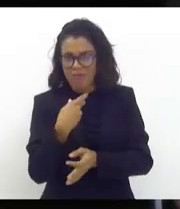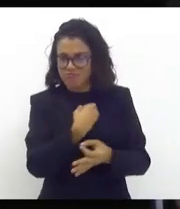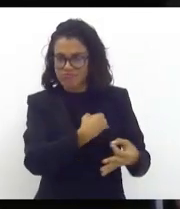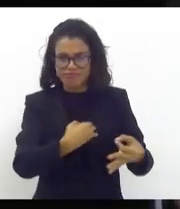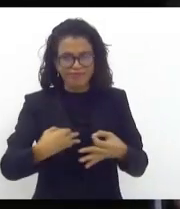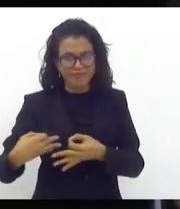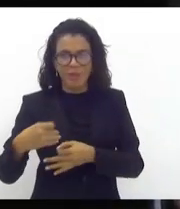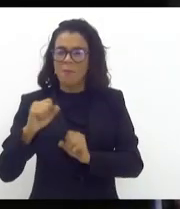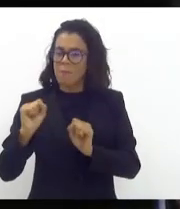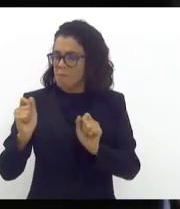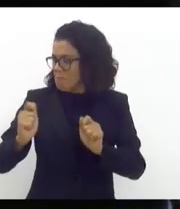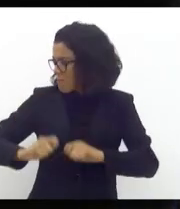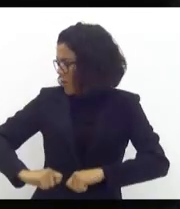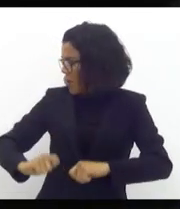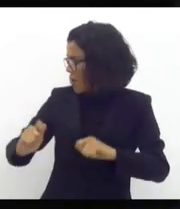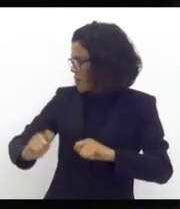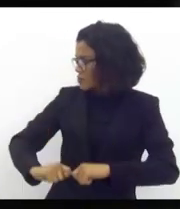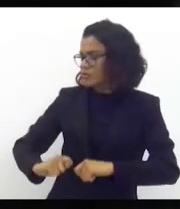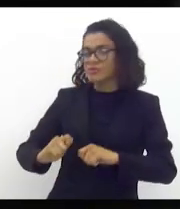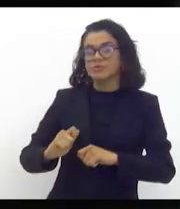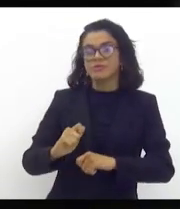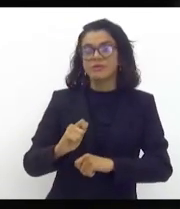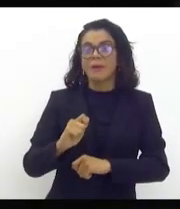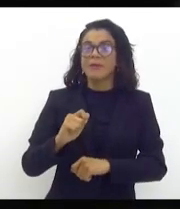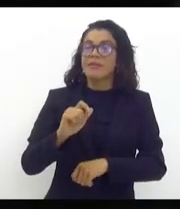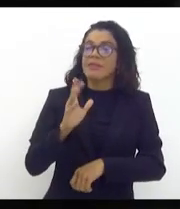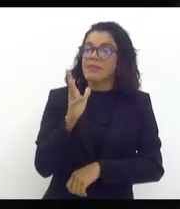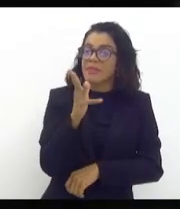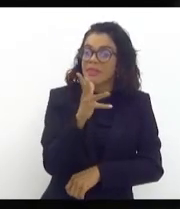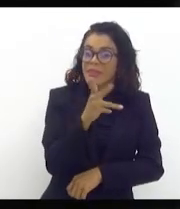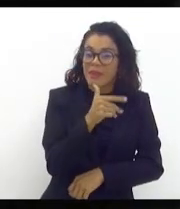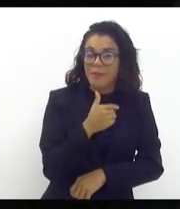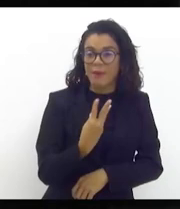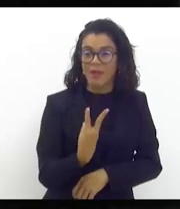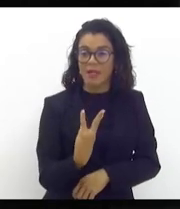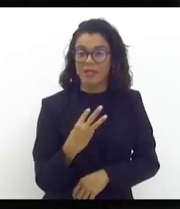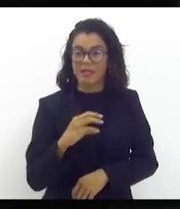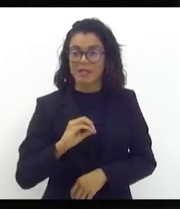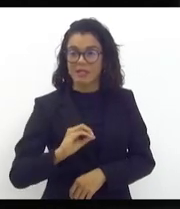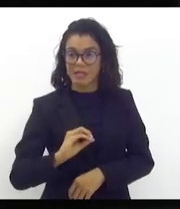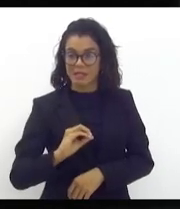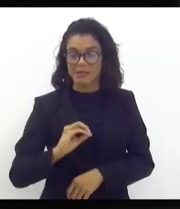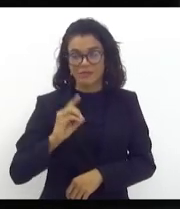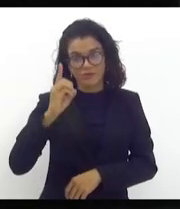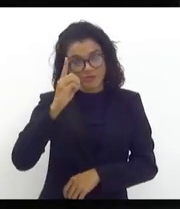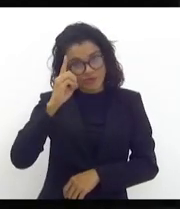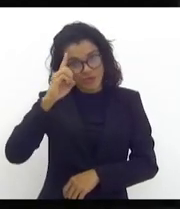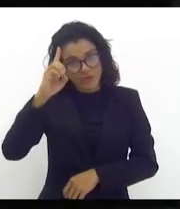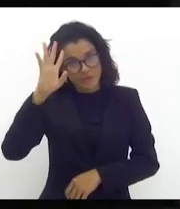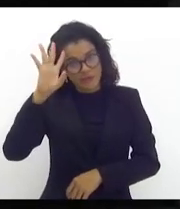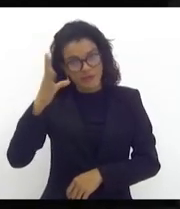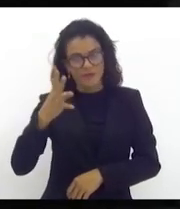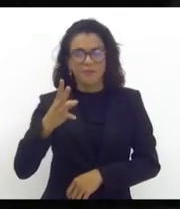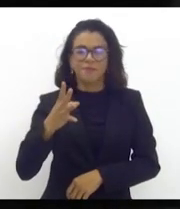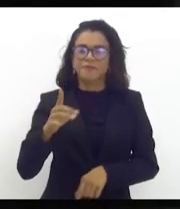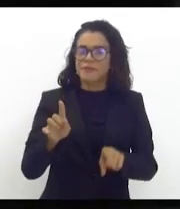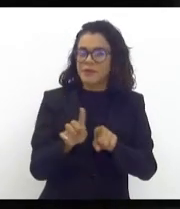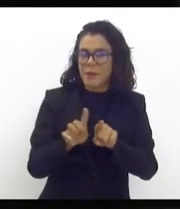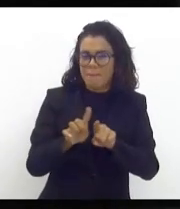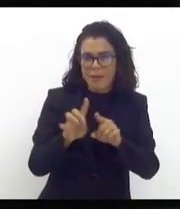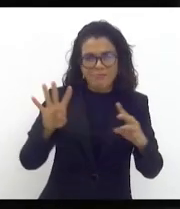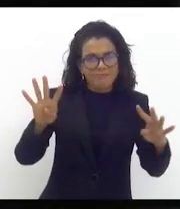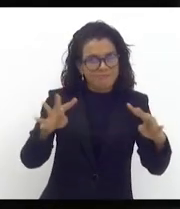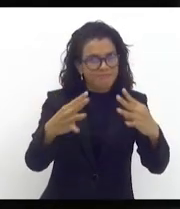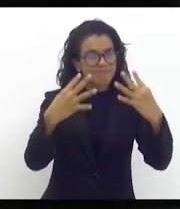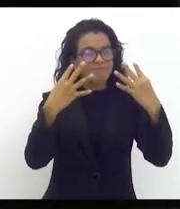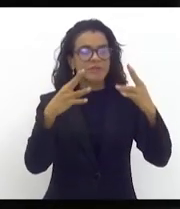certo, que pode fazer, aí ainda leva 30 dias para que isso seja resolvido. E aí eu quero chamar a atenção aqui